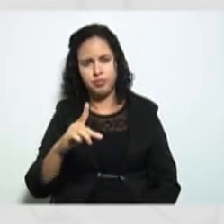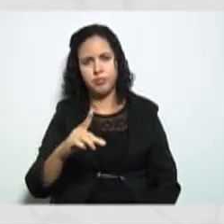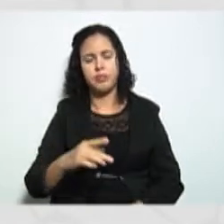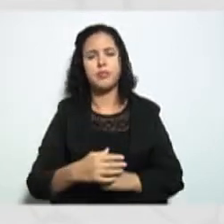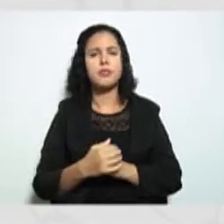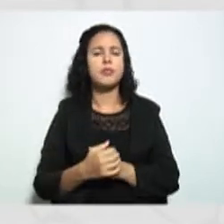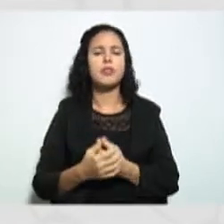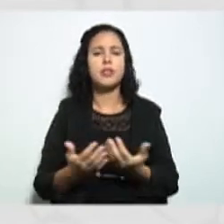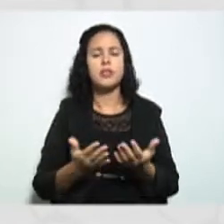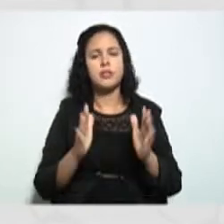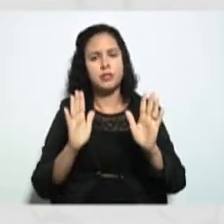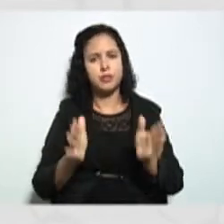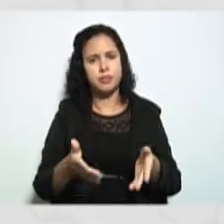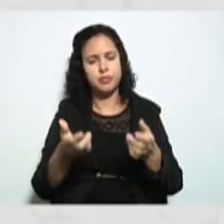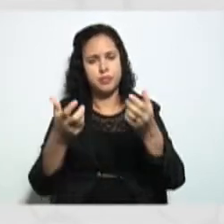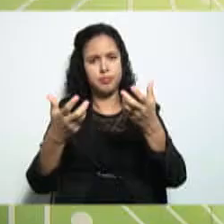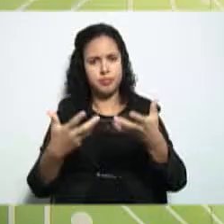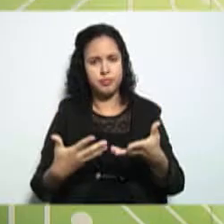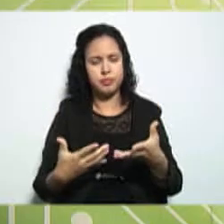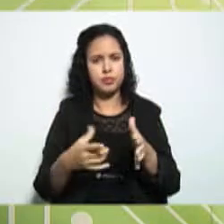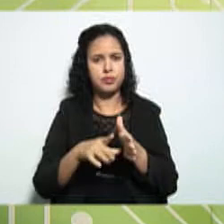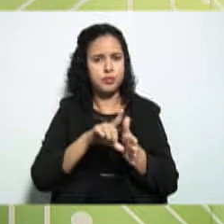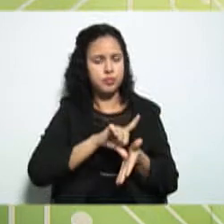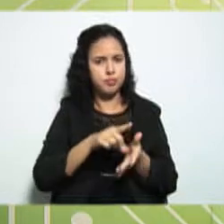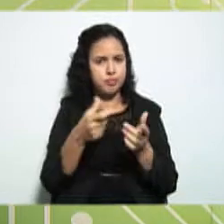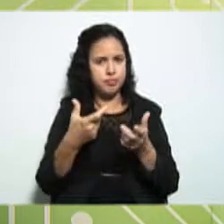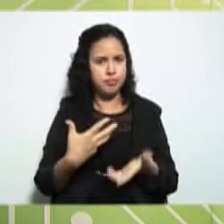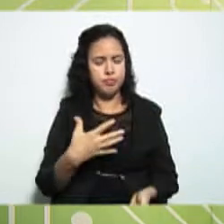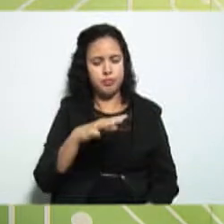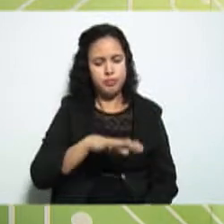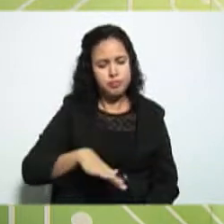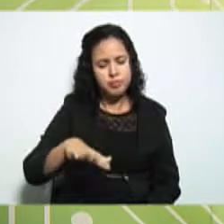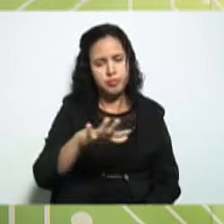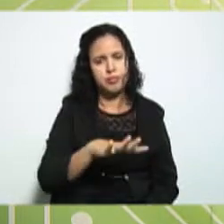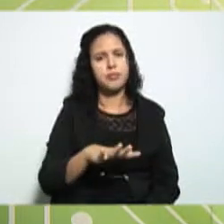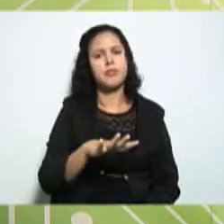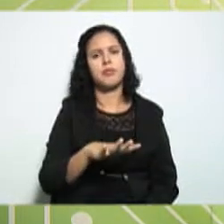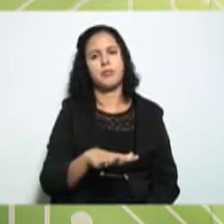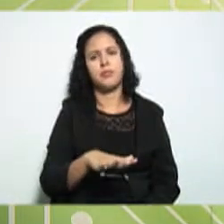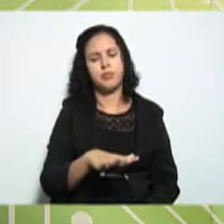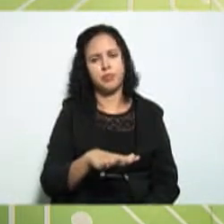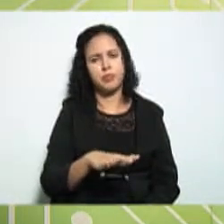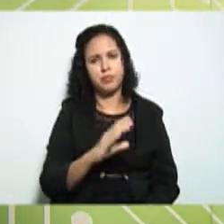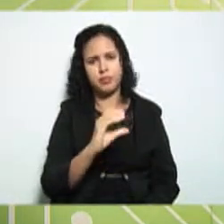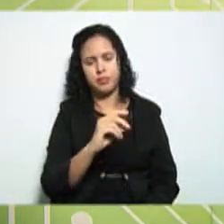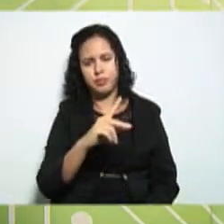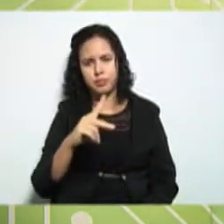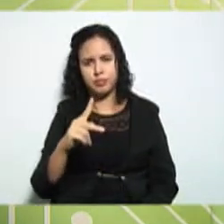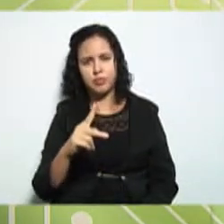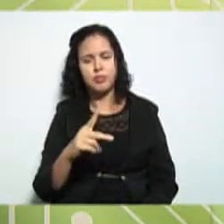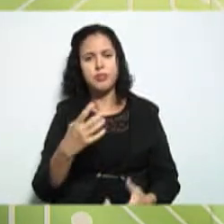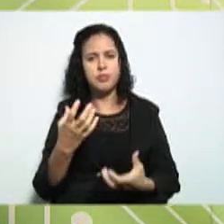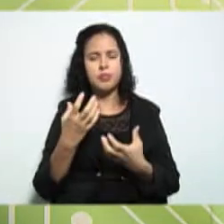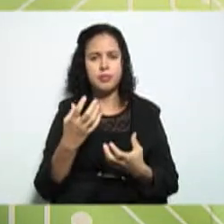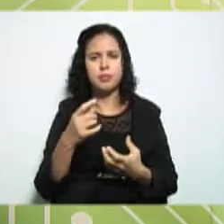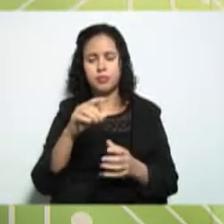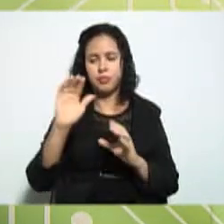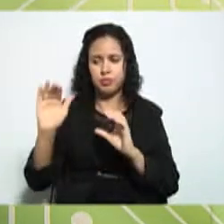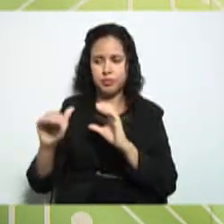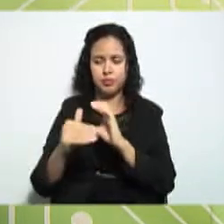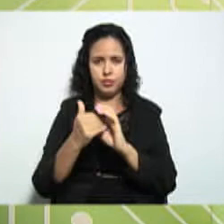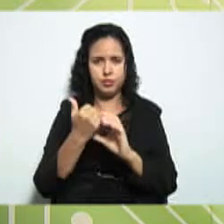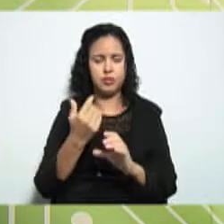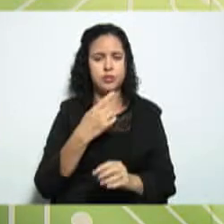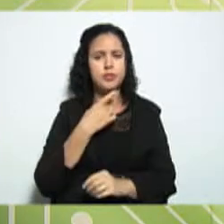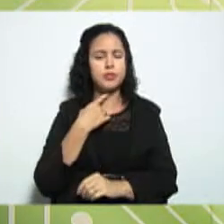da aula, antes da gente ter falado propriamente dos ramos. De fazer uma revisão daquele primeiro conteúdo. A gente gostaria muito de ler a sua resposta, se você tiver